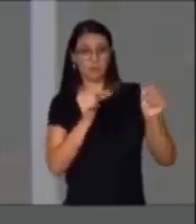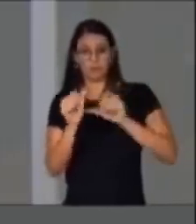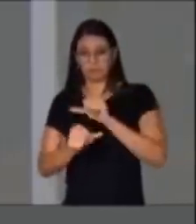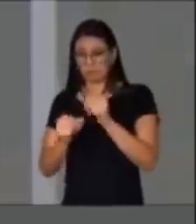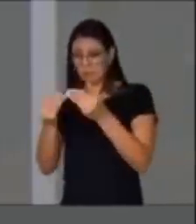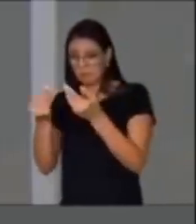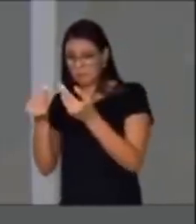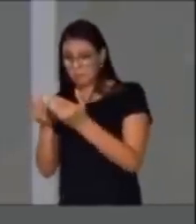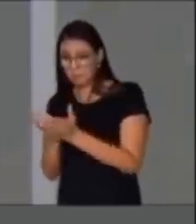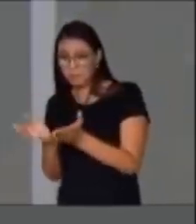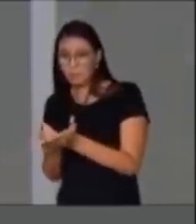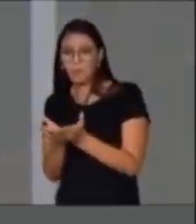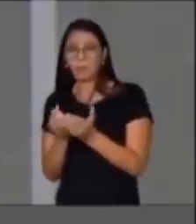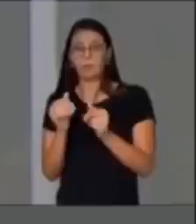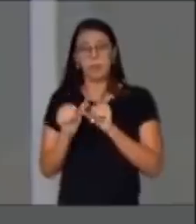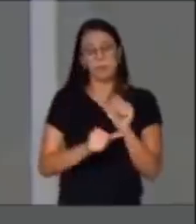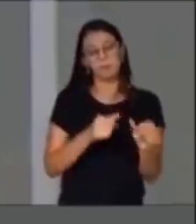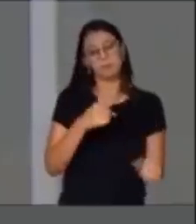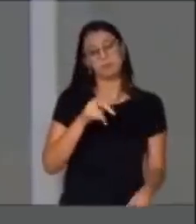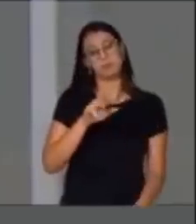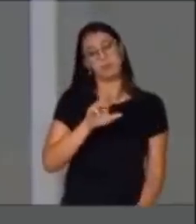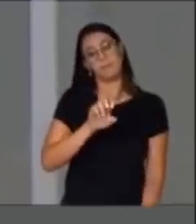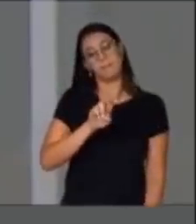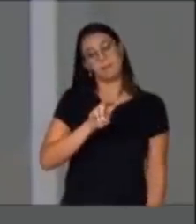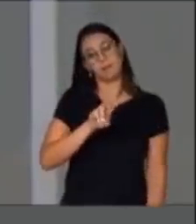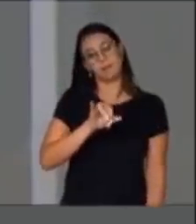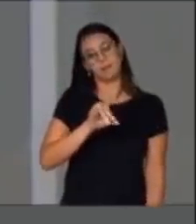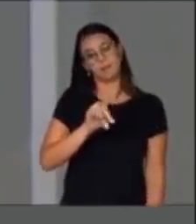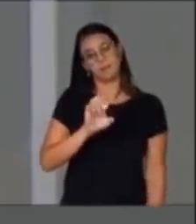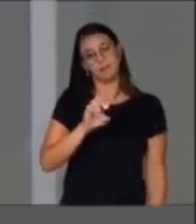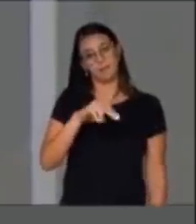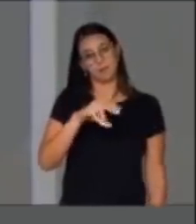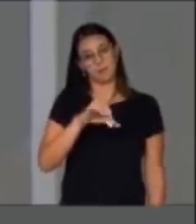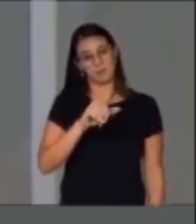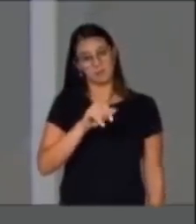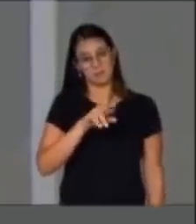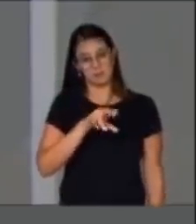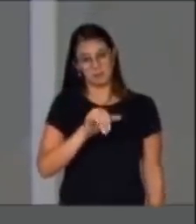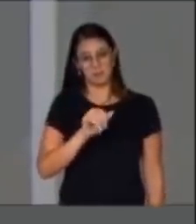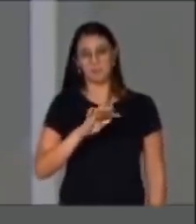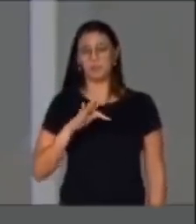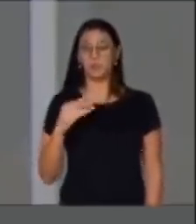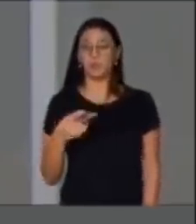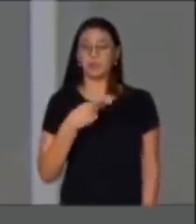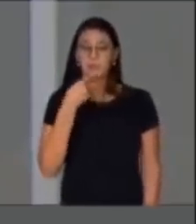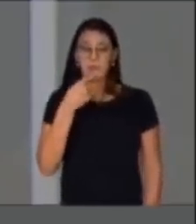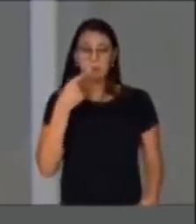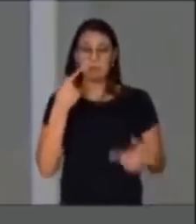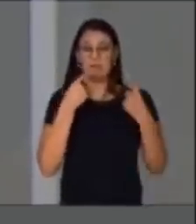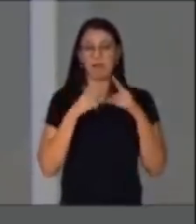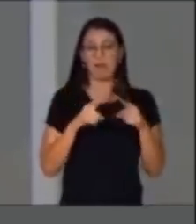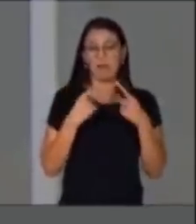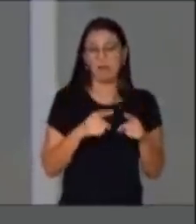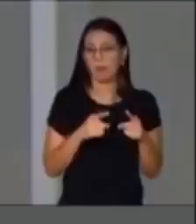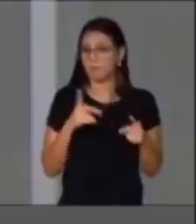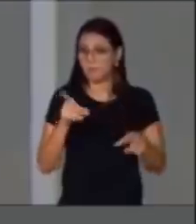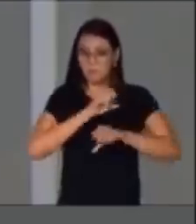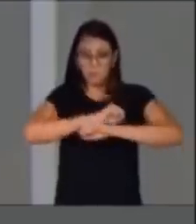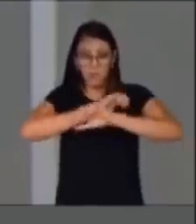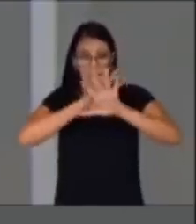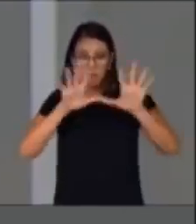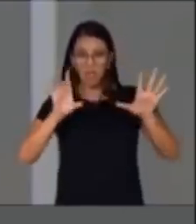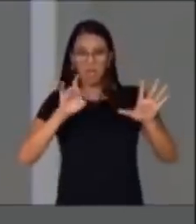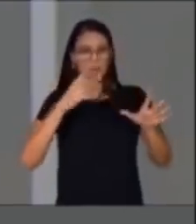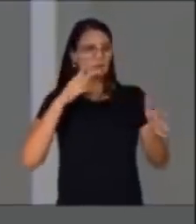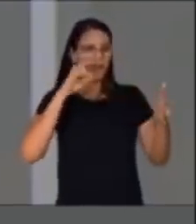sistema previdenciário. É engraçado que todos esses que vociferam contra a reforma da Previdência, e isso é transparente,